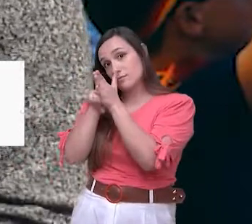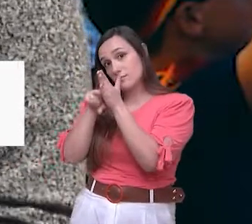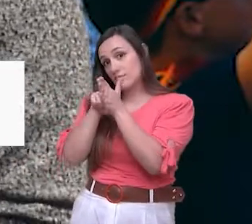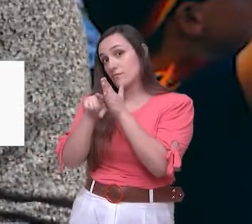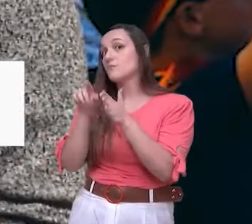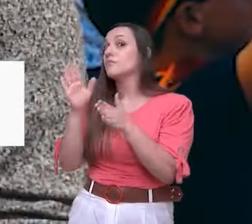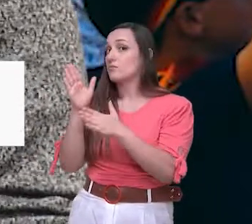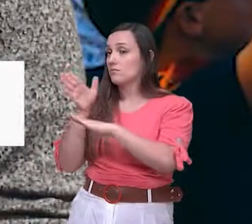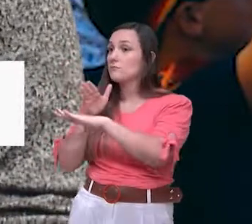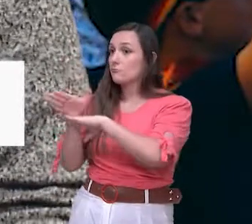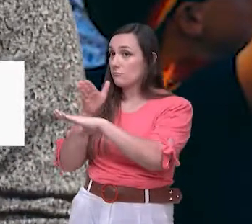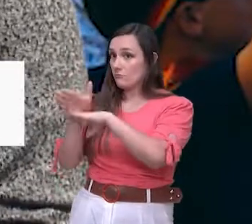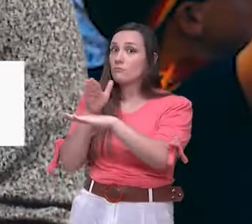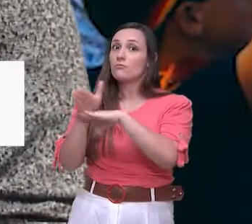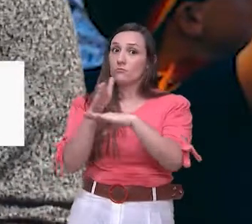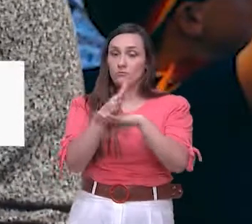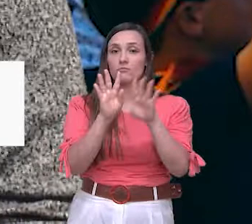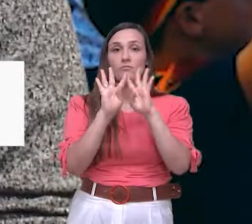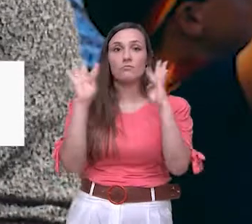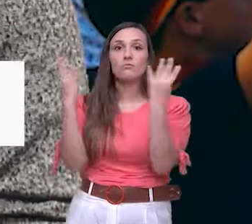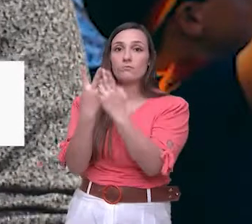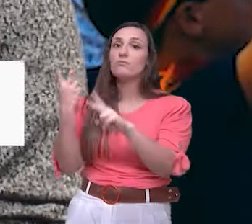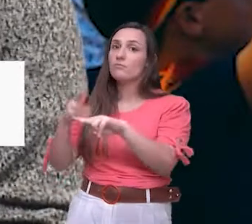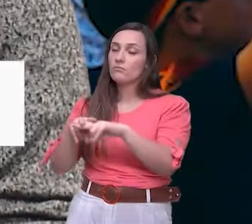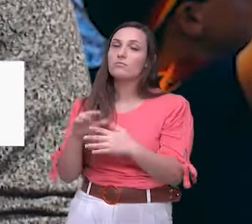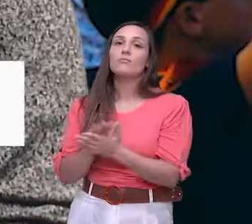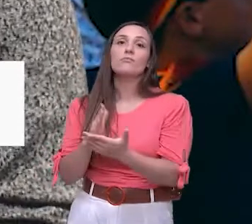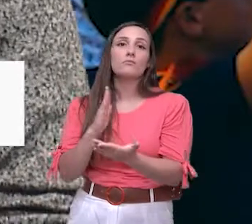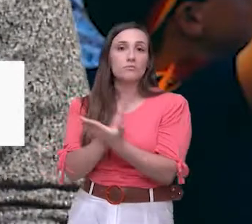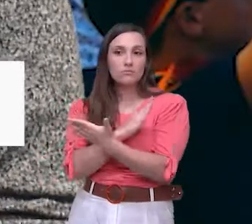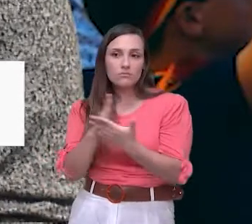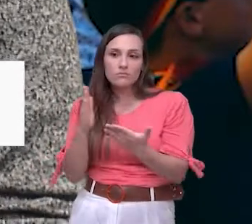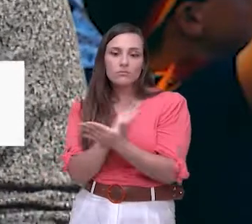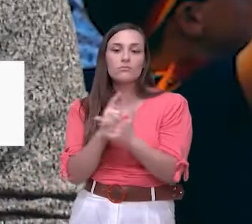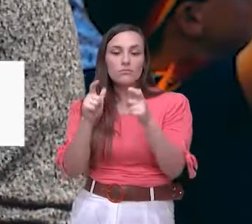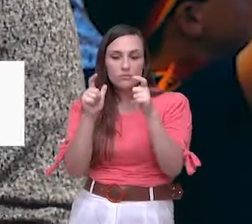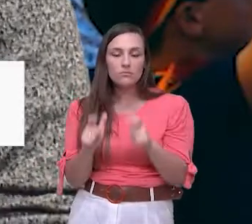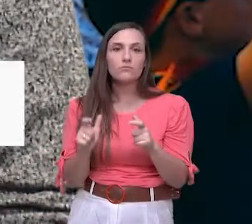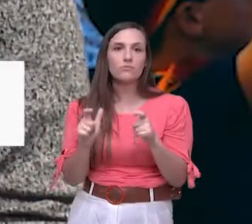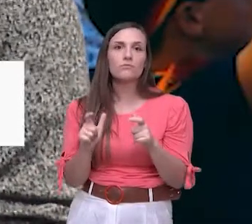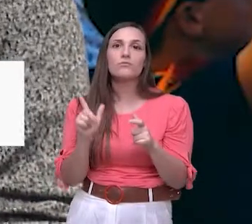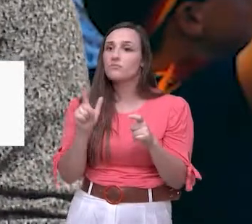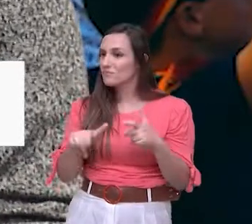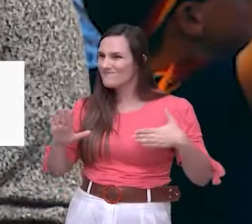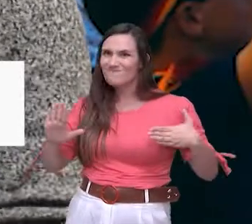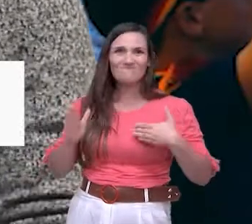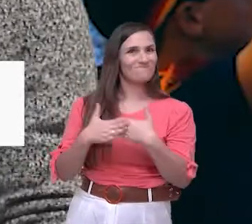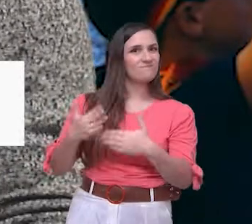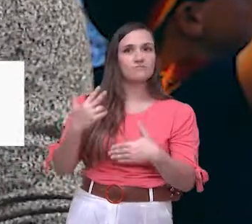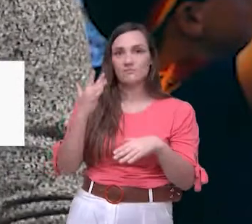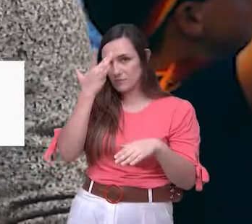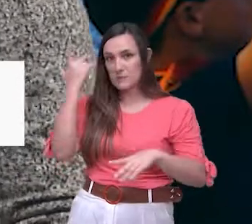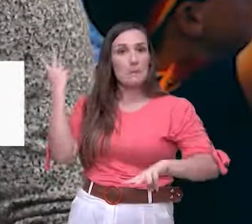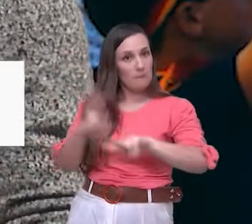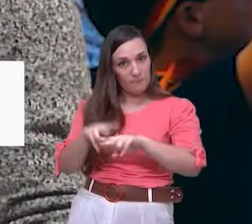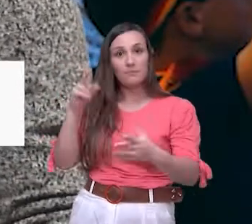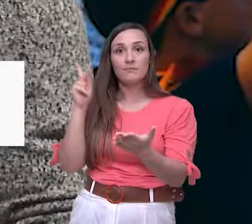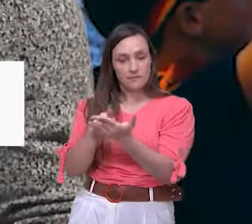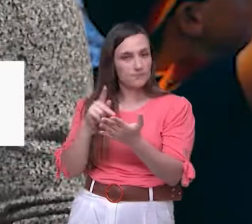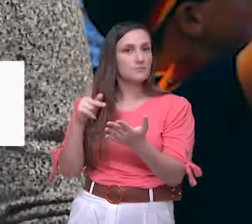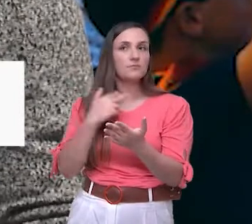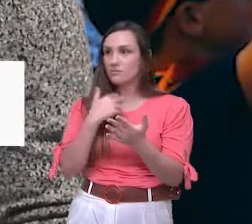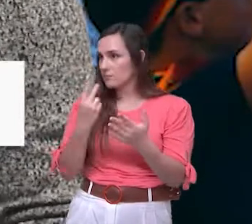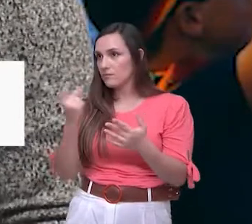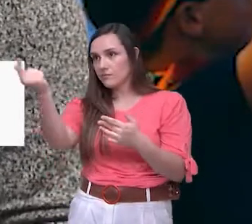além desta ação nós temos também as pesquisas né que nós estamos realizando nos municí em alguns